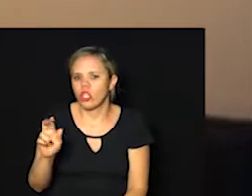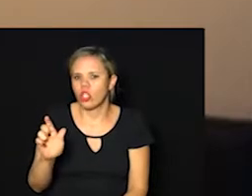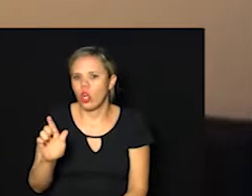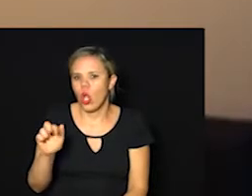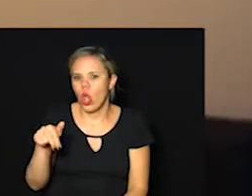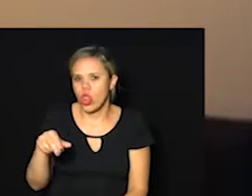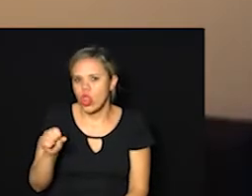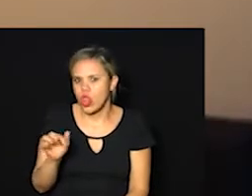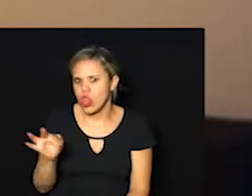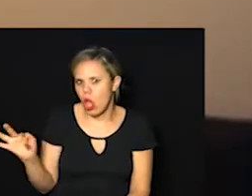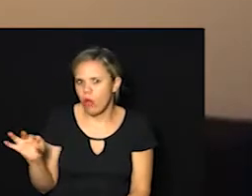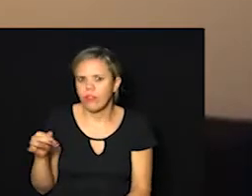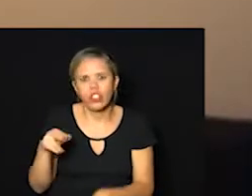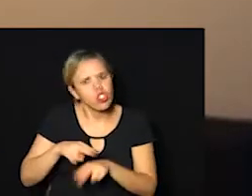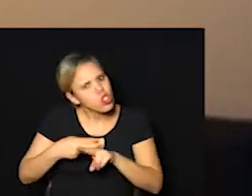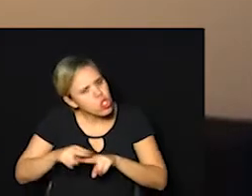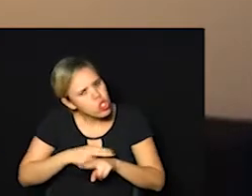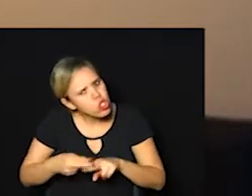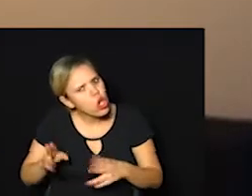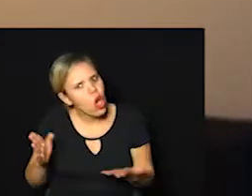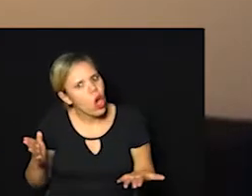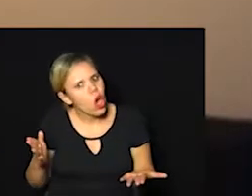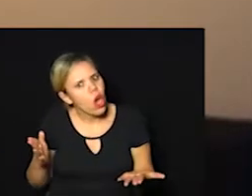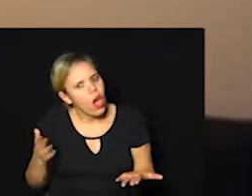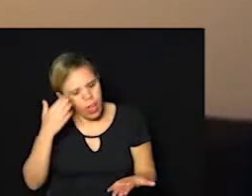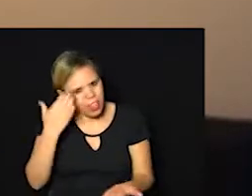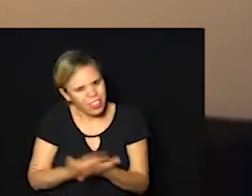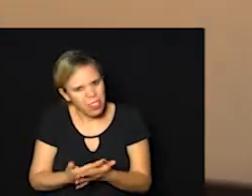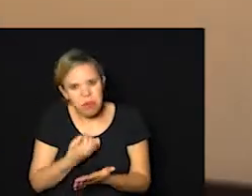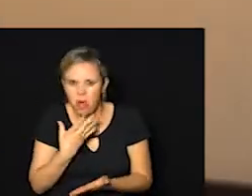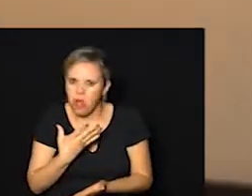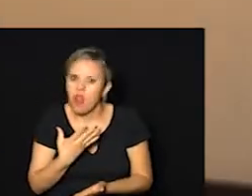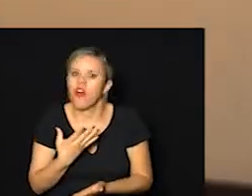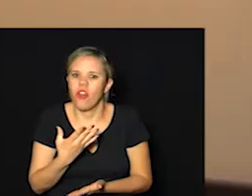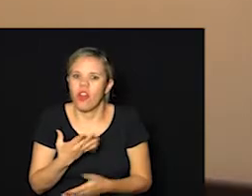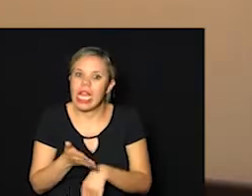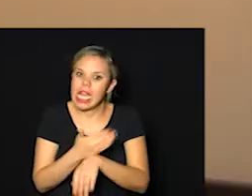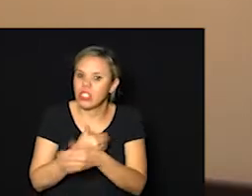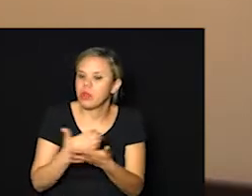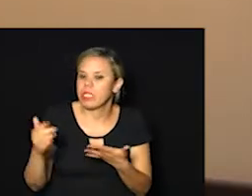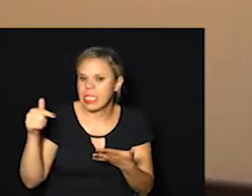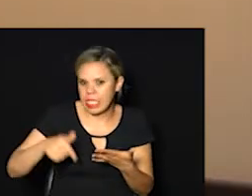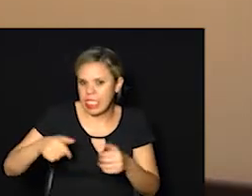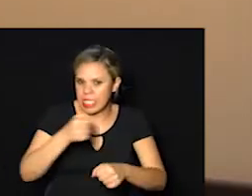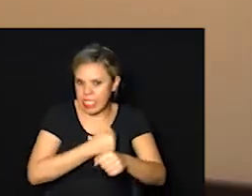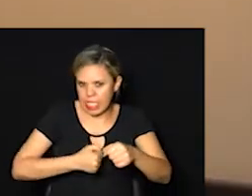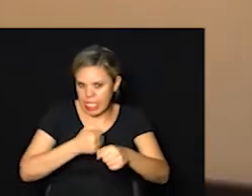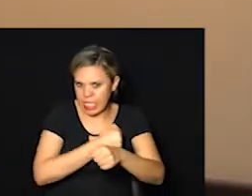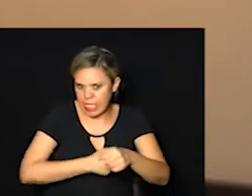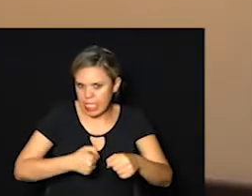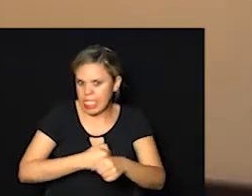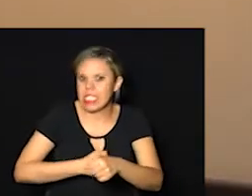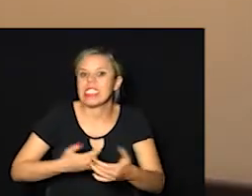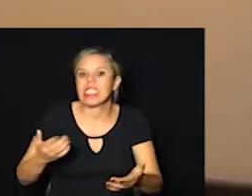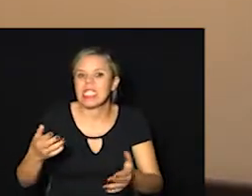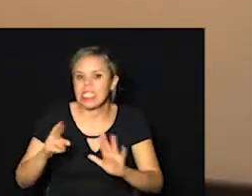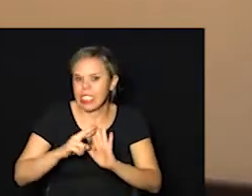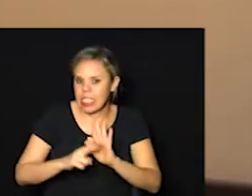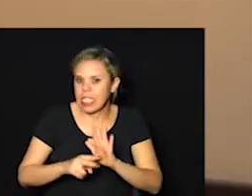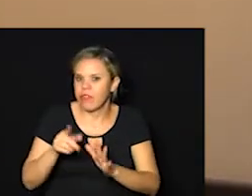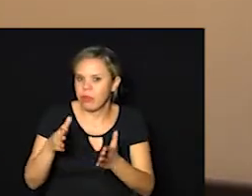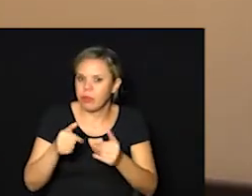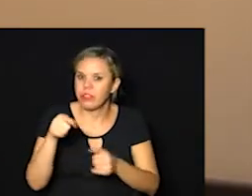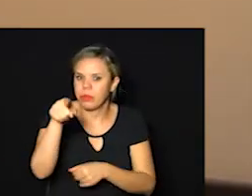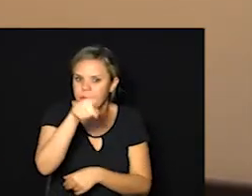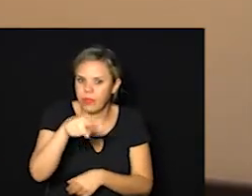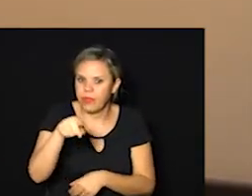de chocolate. Acredita nisso? E olha, fica bom, hein? E antes de eu começar aqui a receita de fato, eu vou pedir